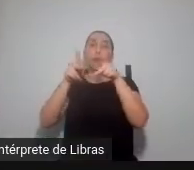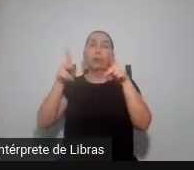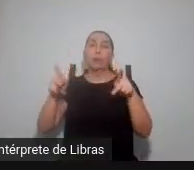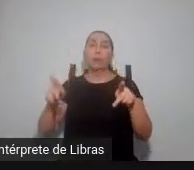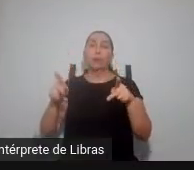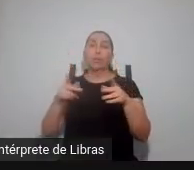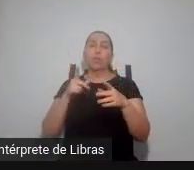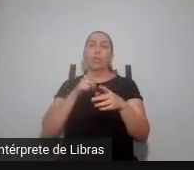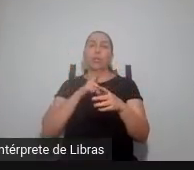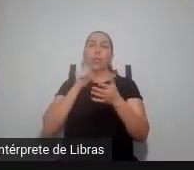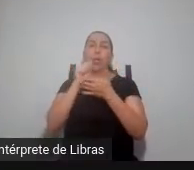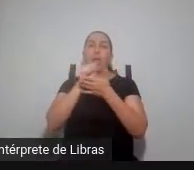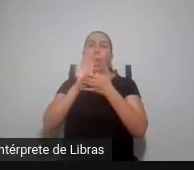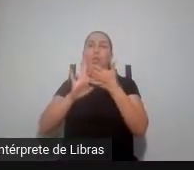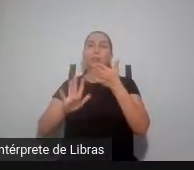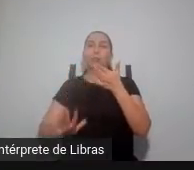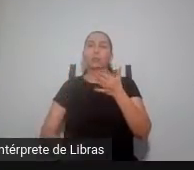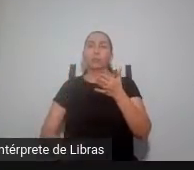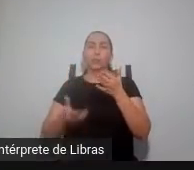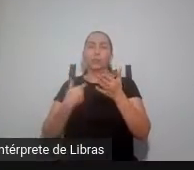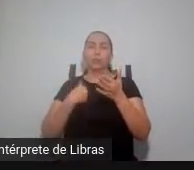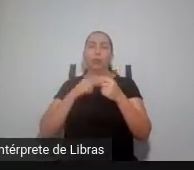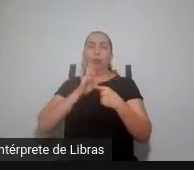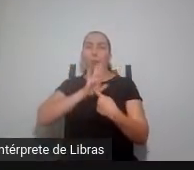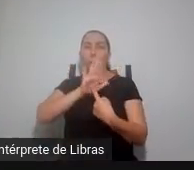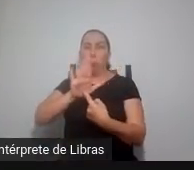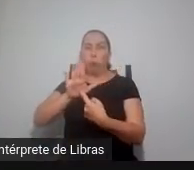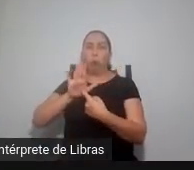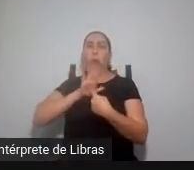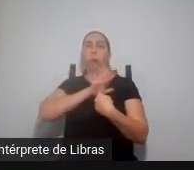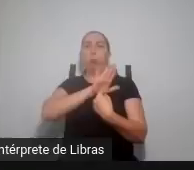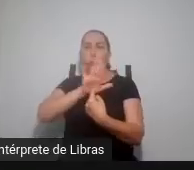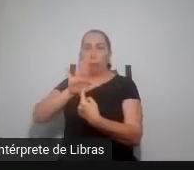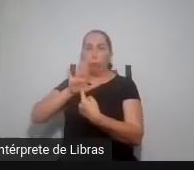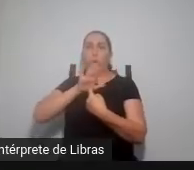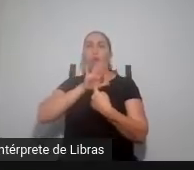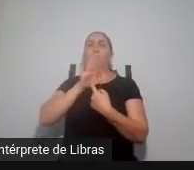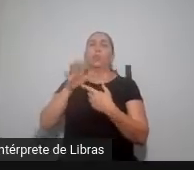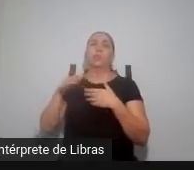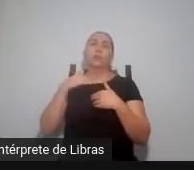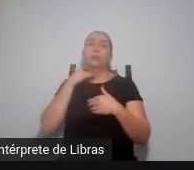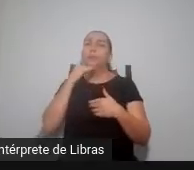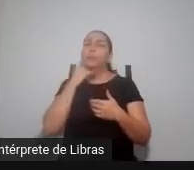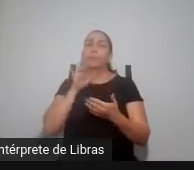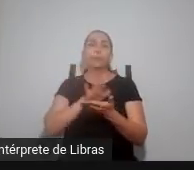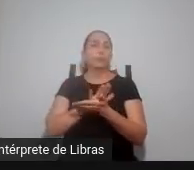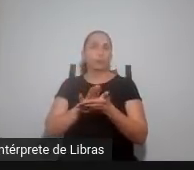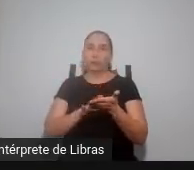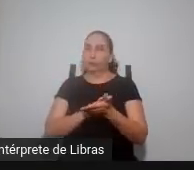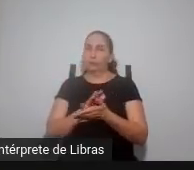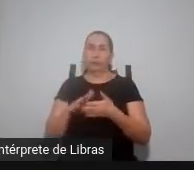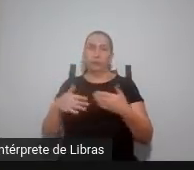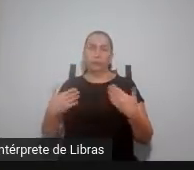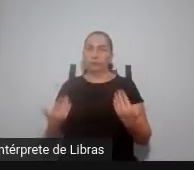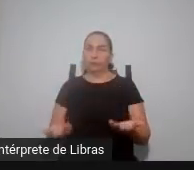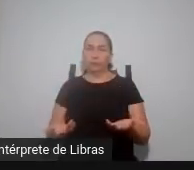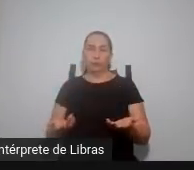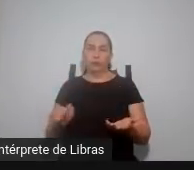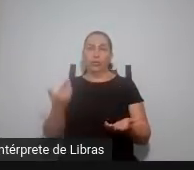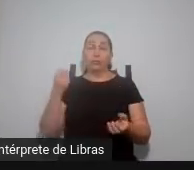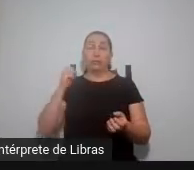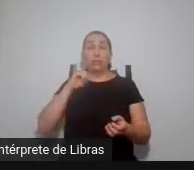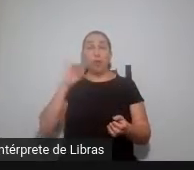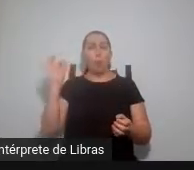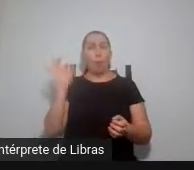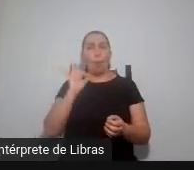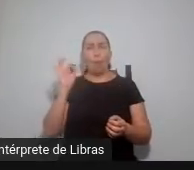repertório de atividades. Porque a reprodução de atividade, se não compreendida,